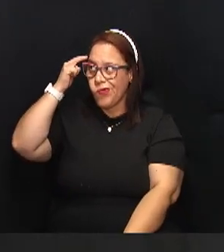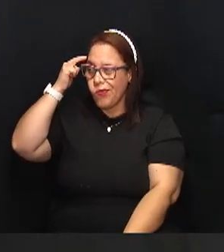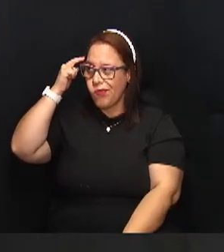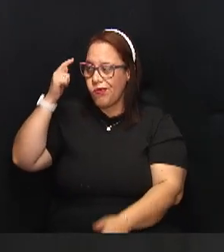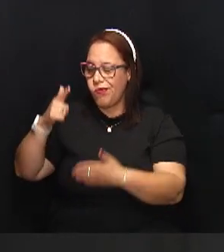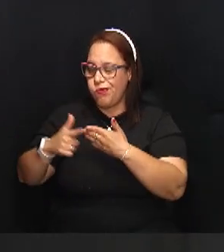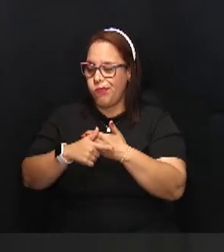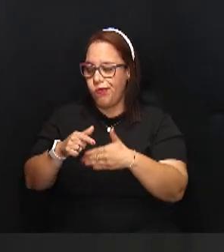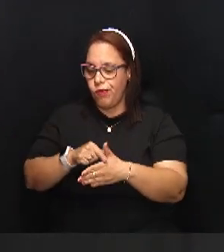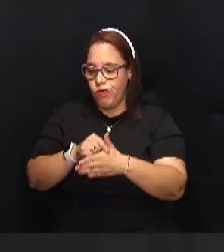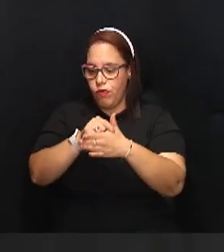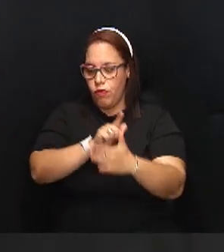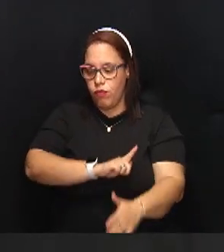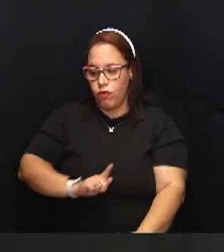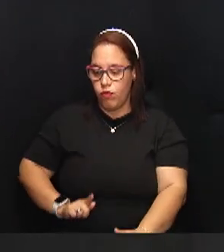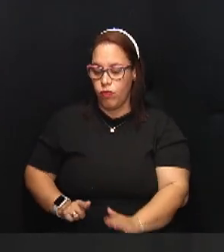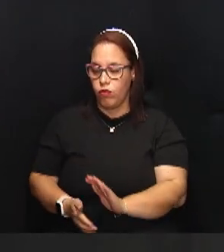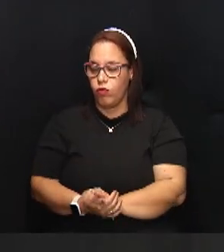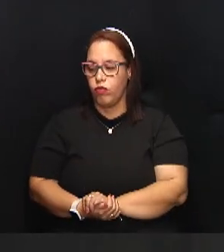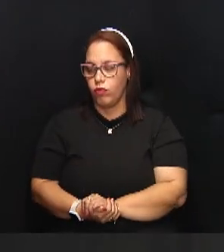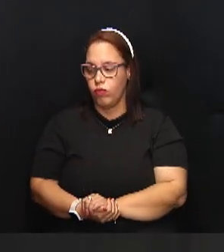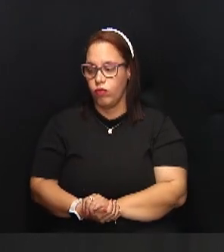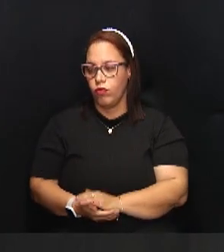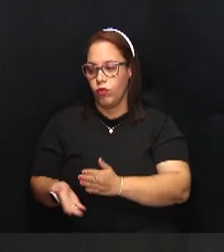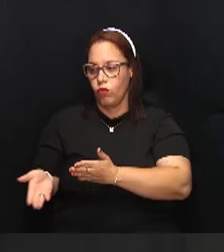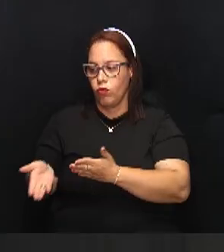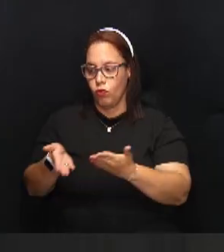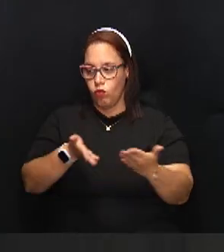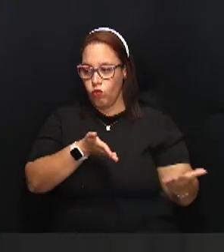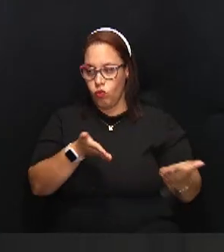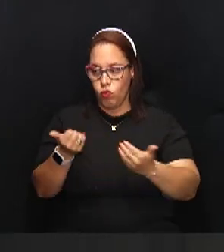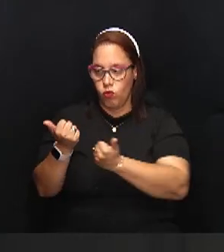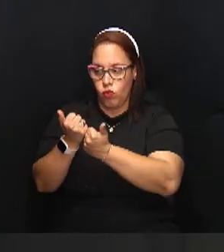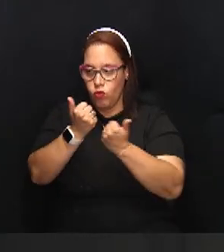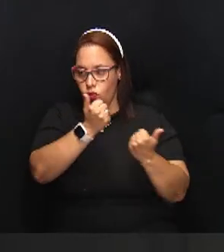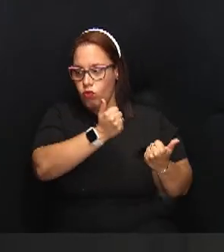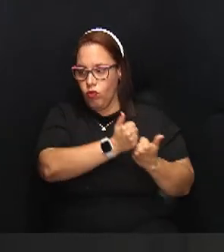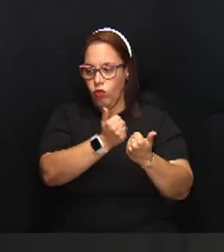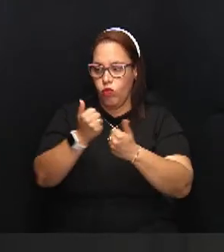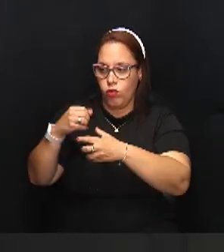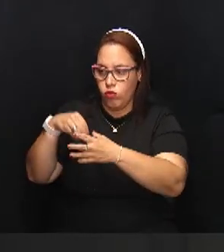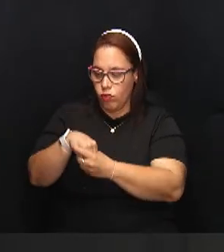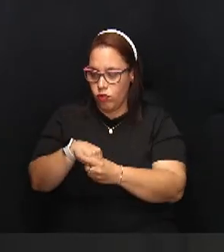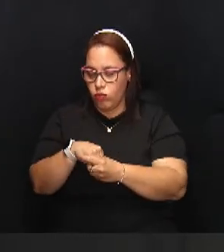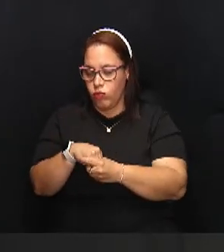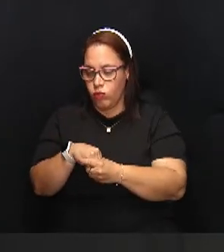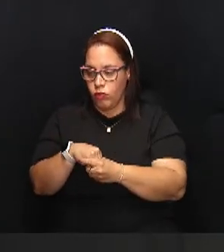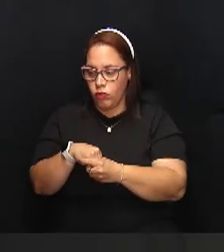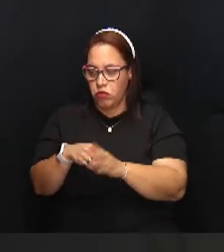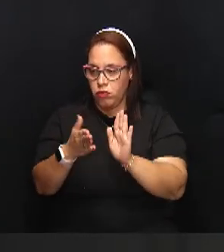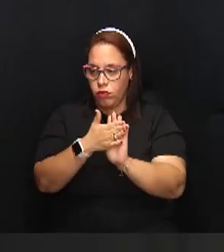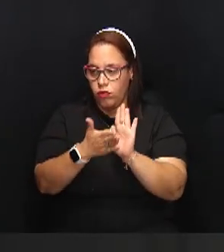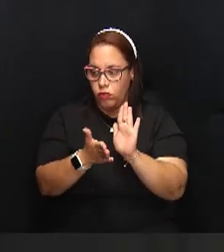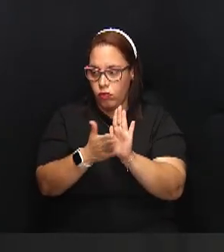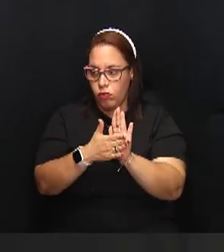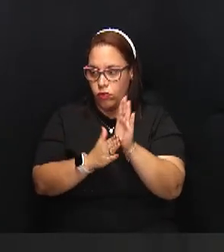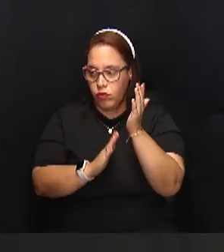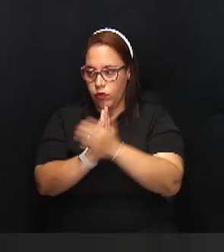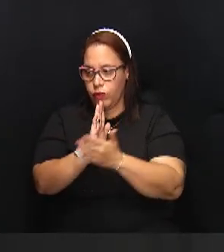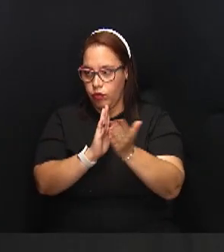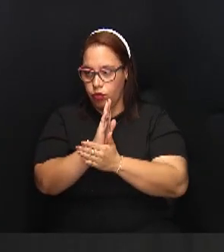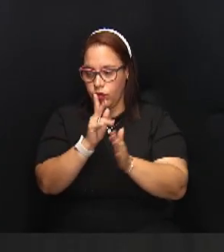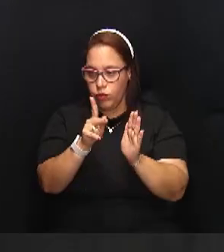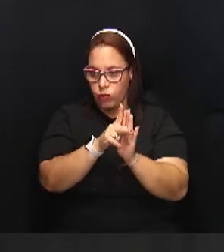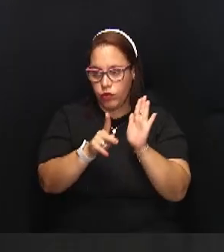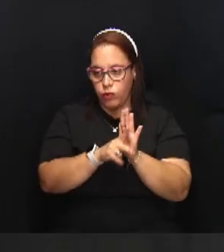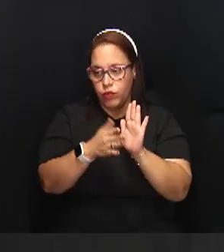do líder de governo, é fazer essa interlocução e ter ali, né, dentro das propostas, aprovar o maior número de